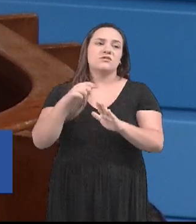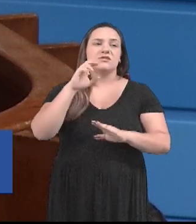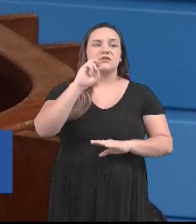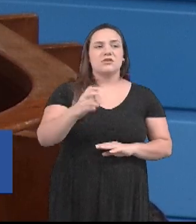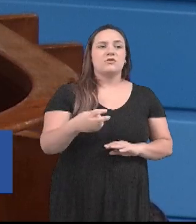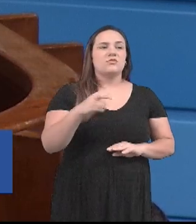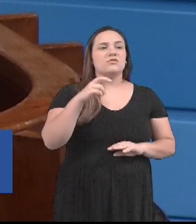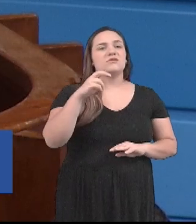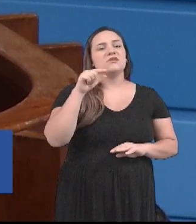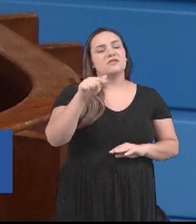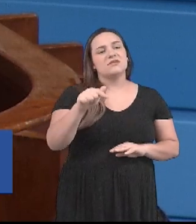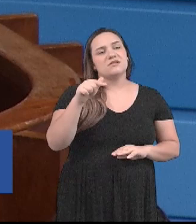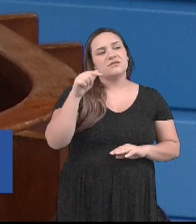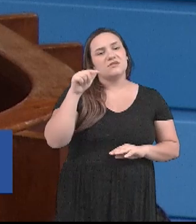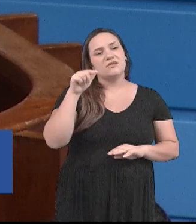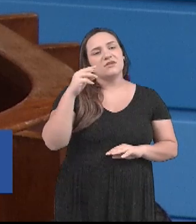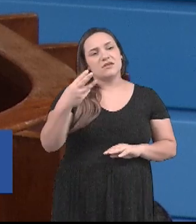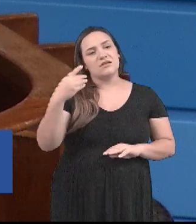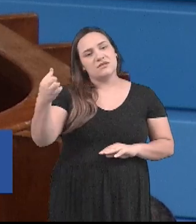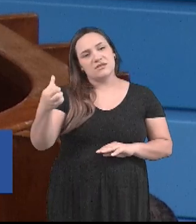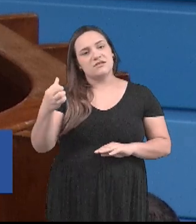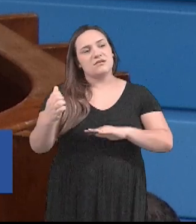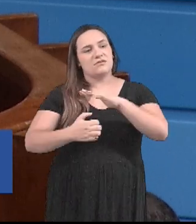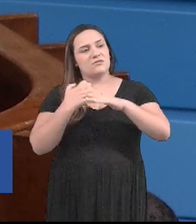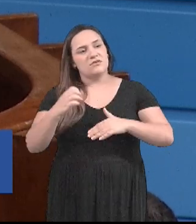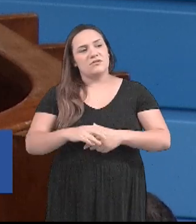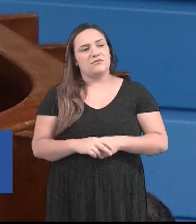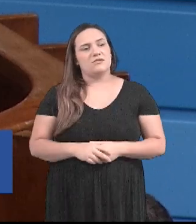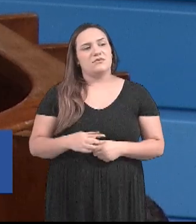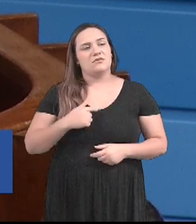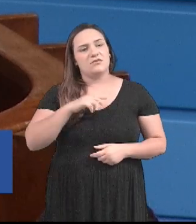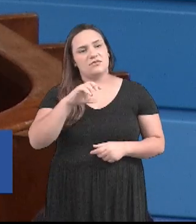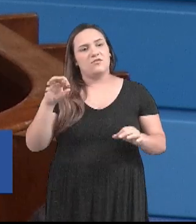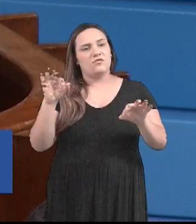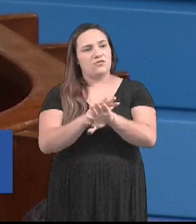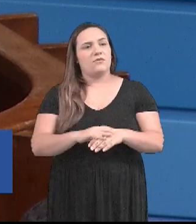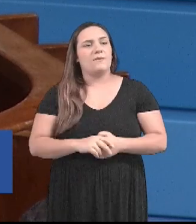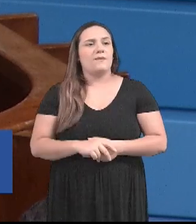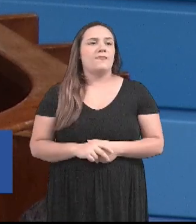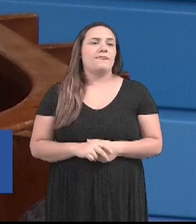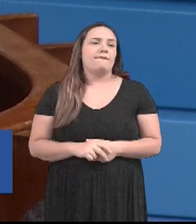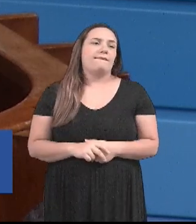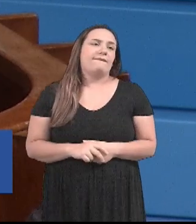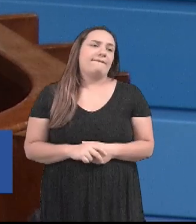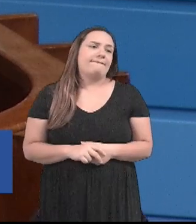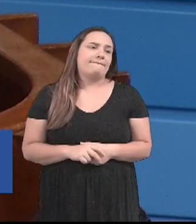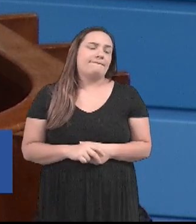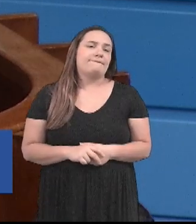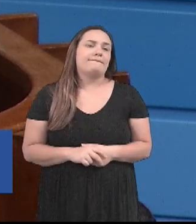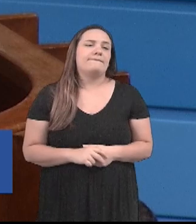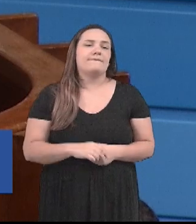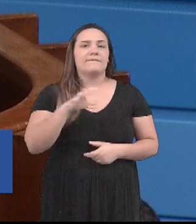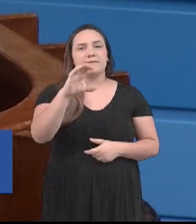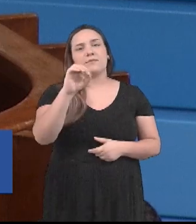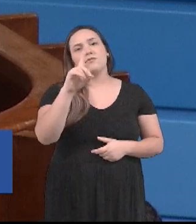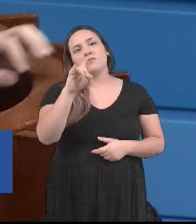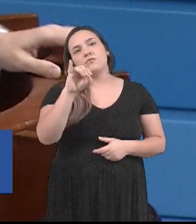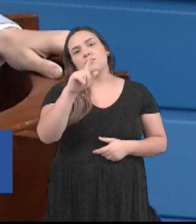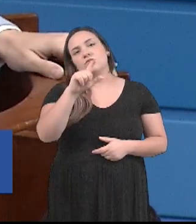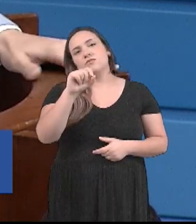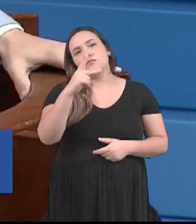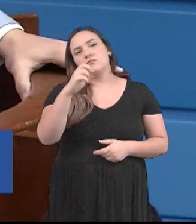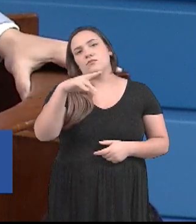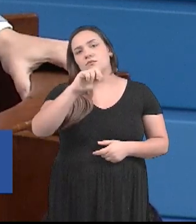5.716 empresas. E veja, para concluir, senhor presidente, que o Código Penal, no